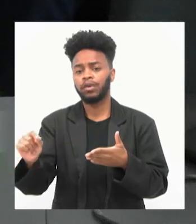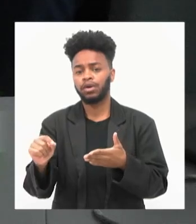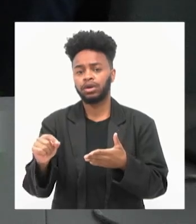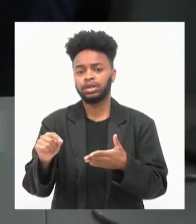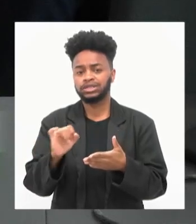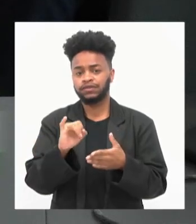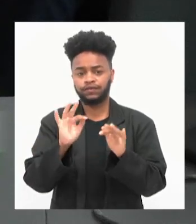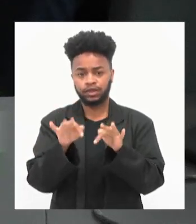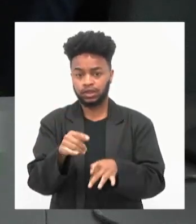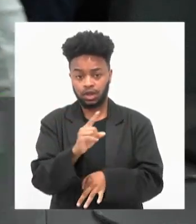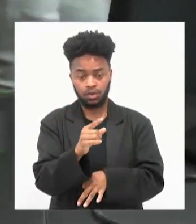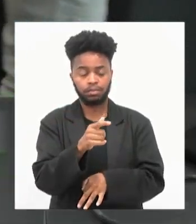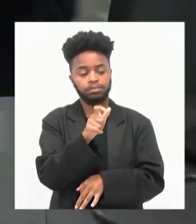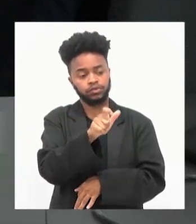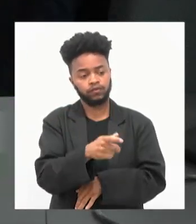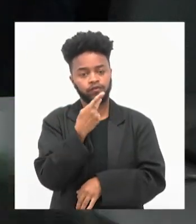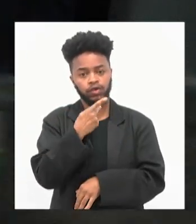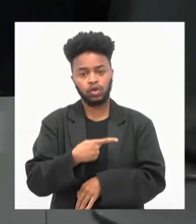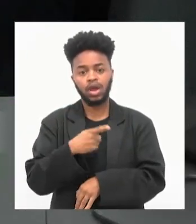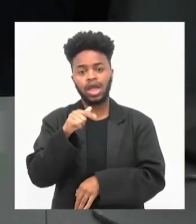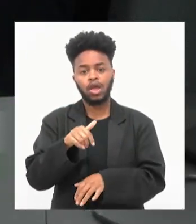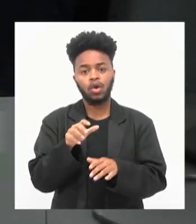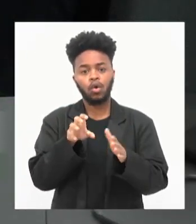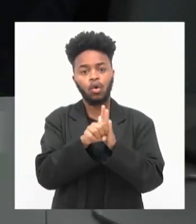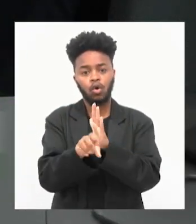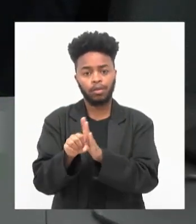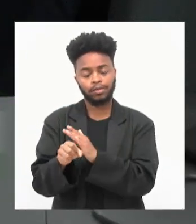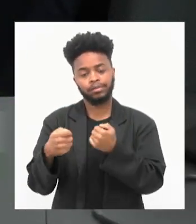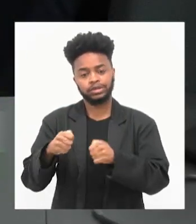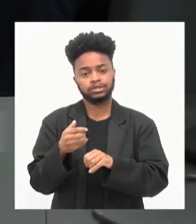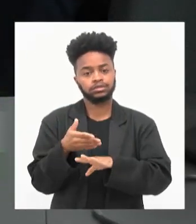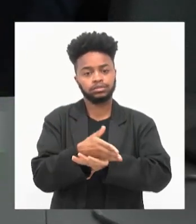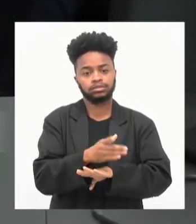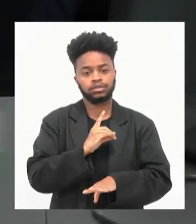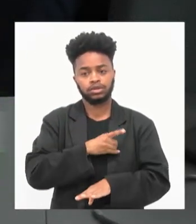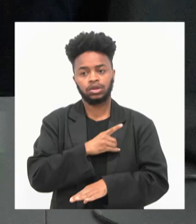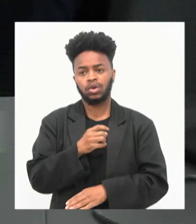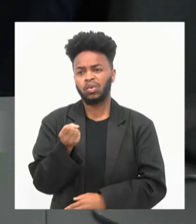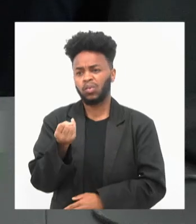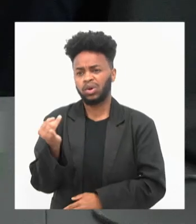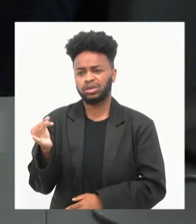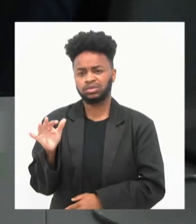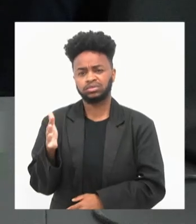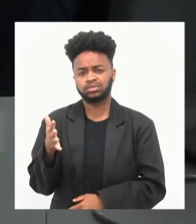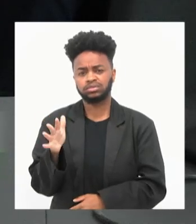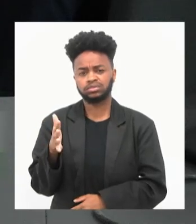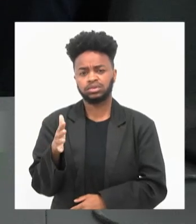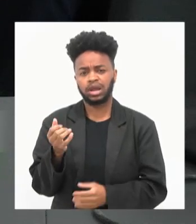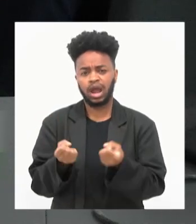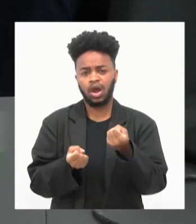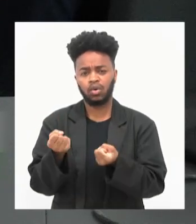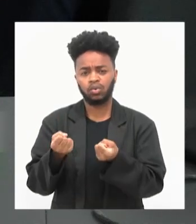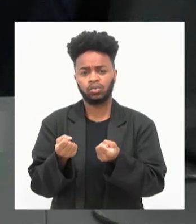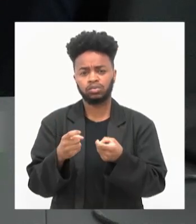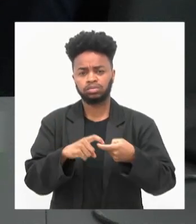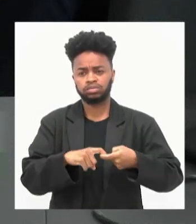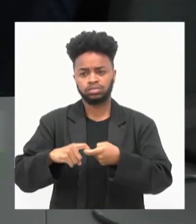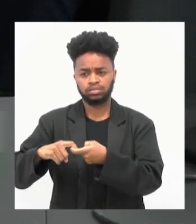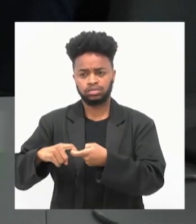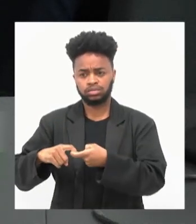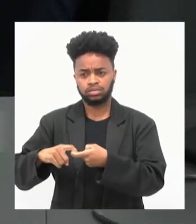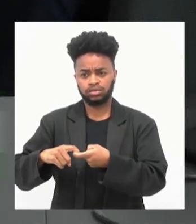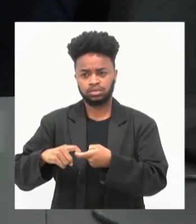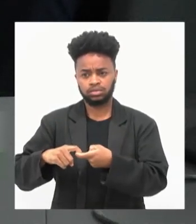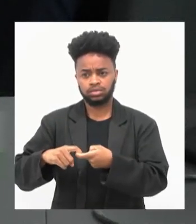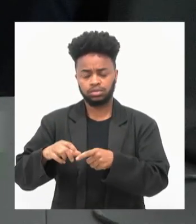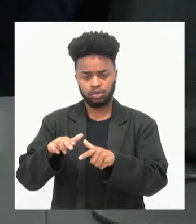foi um veículo roubado, aí tem que ir para a delegacia. E quantos carros foram rebocados? Entre 70 e 76. De apreensão de documentos, o senhor